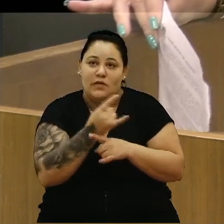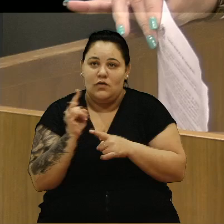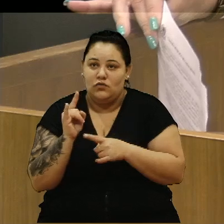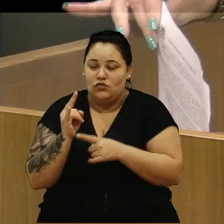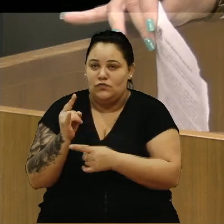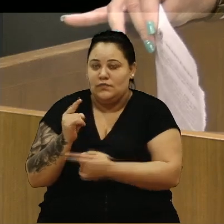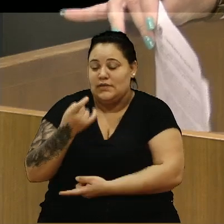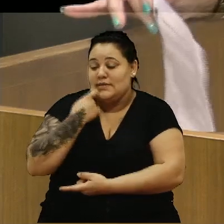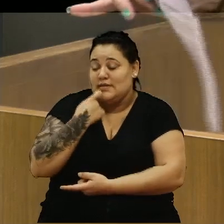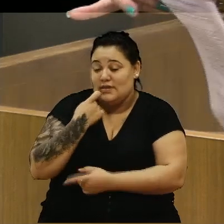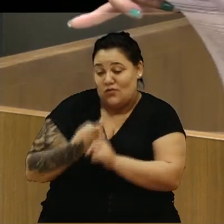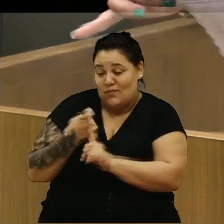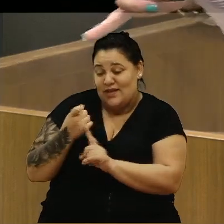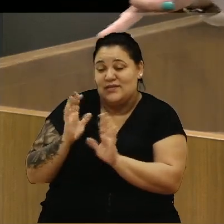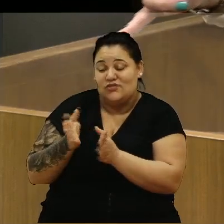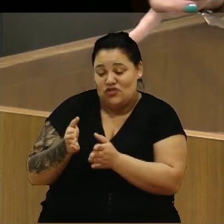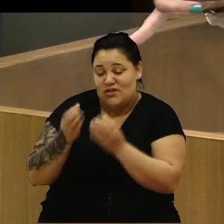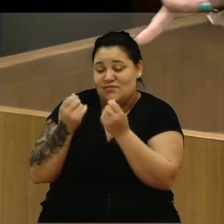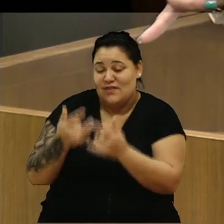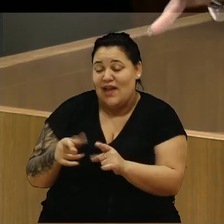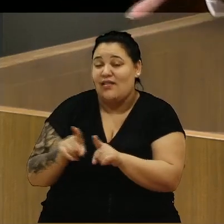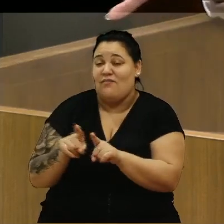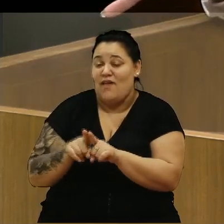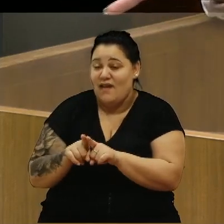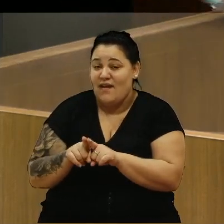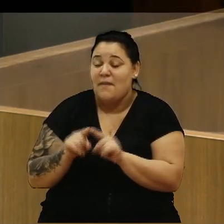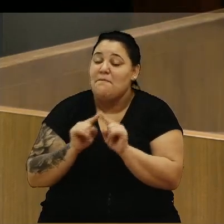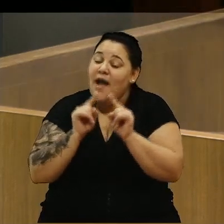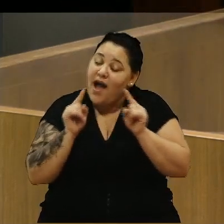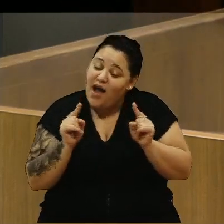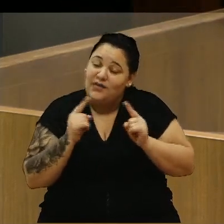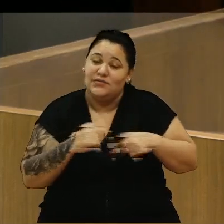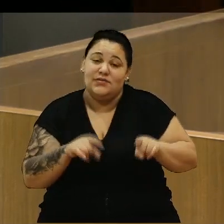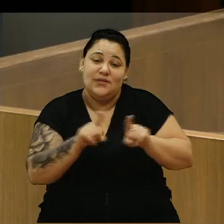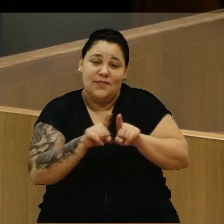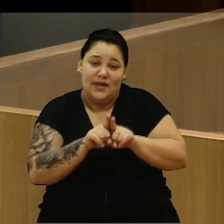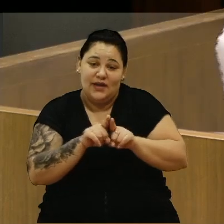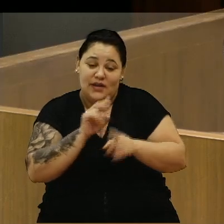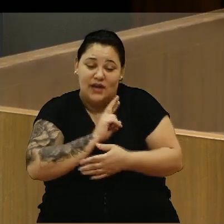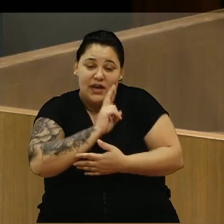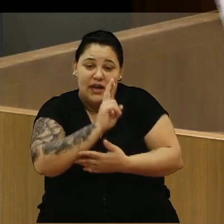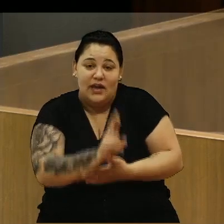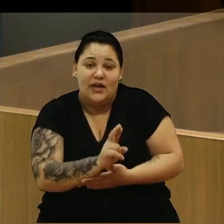do mês, mas também